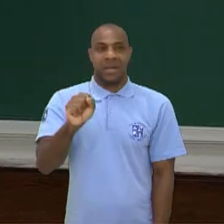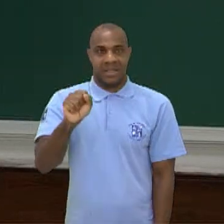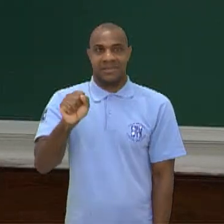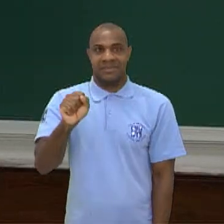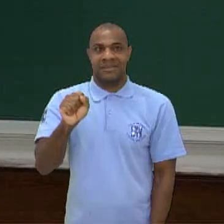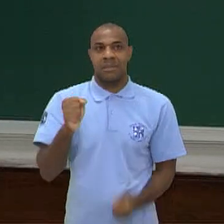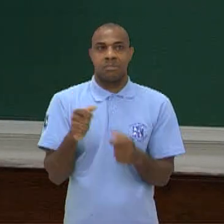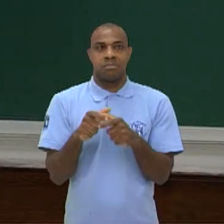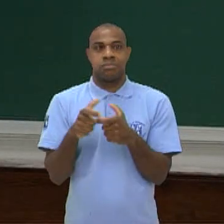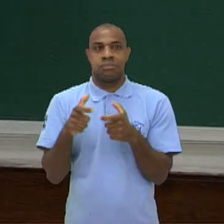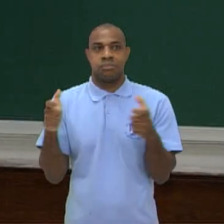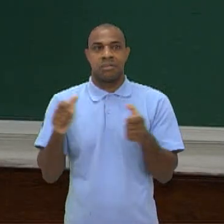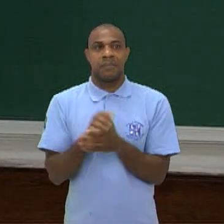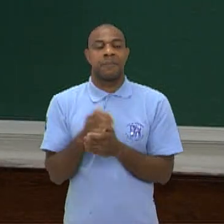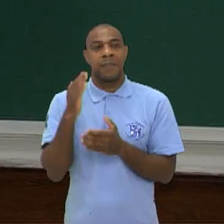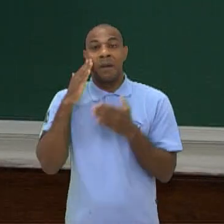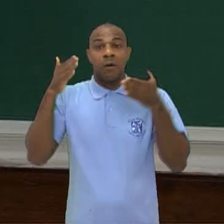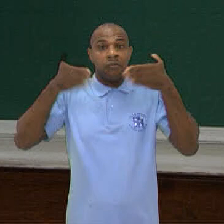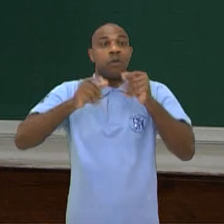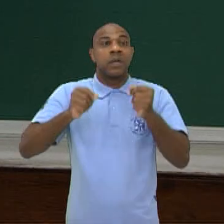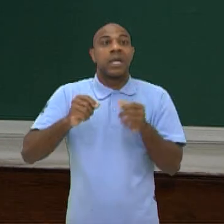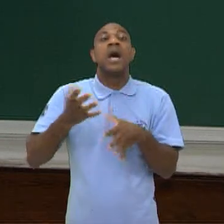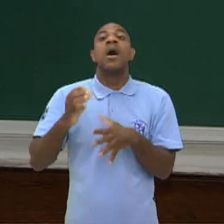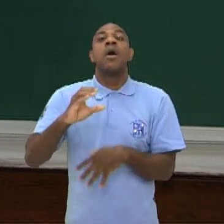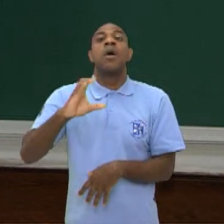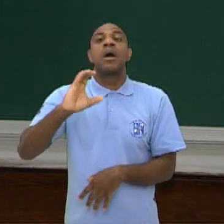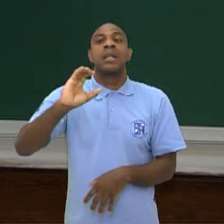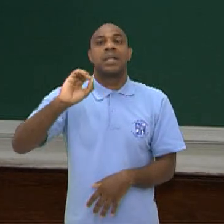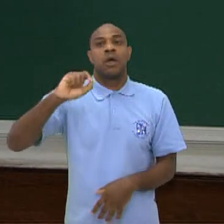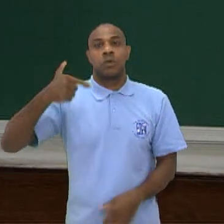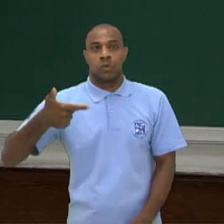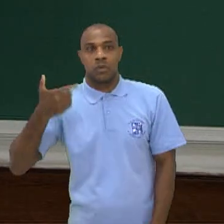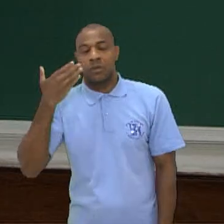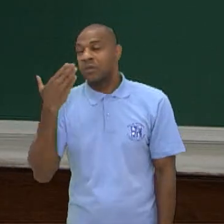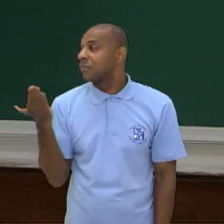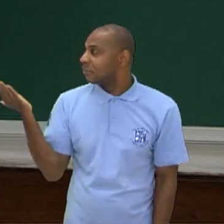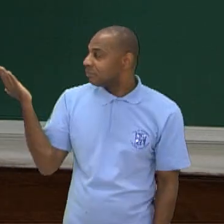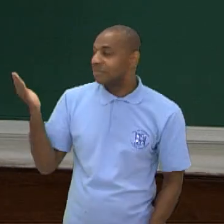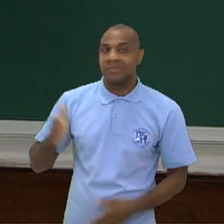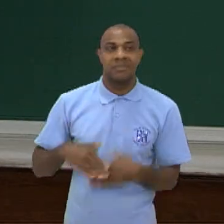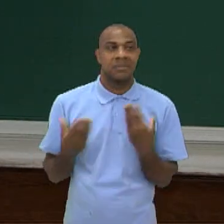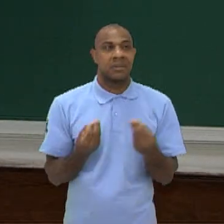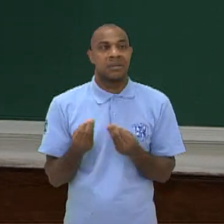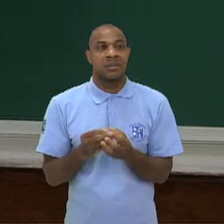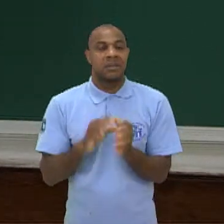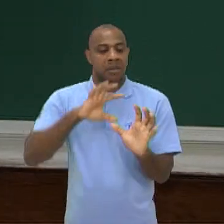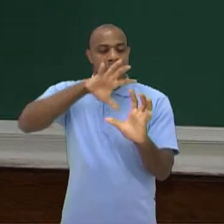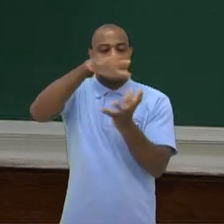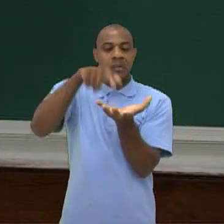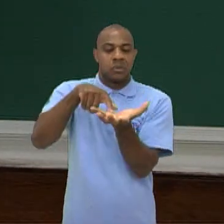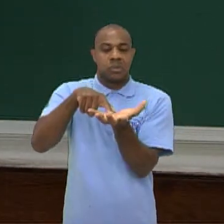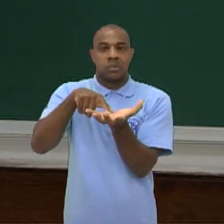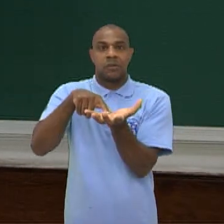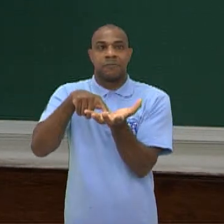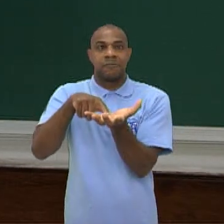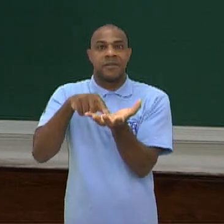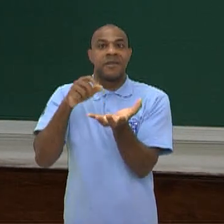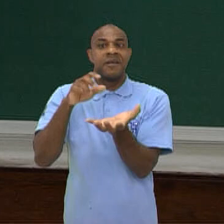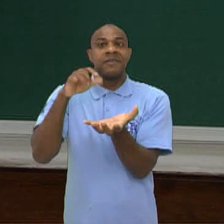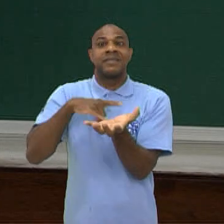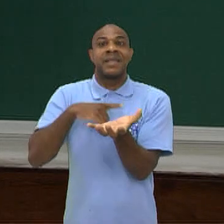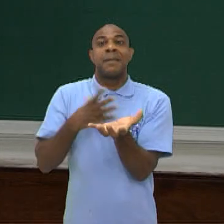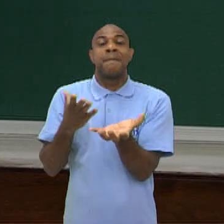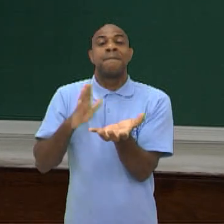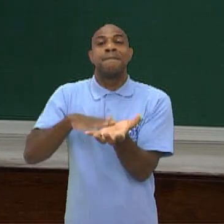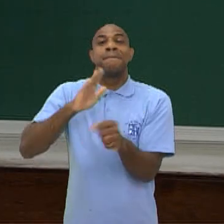estufa. Mas o nosso foco aqui é o carbono. Então, aumentou a quantidade de gases do efeito estufa, segura mais calor do que deveria. Então, a Terra vai